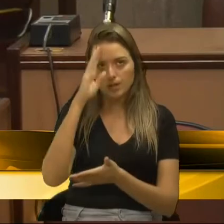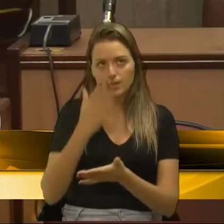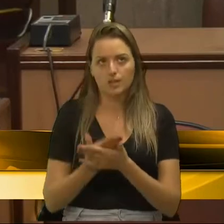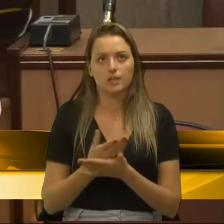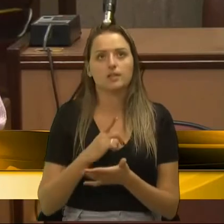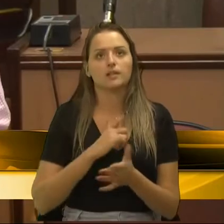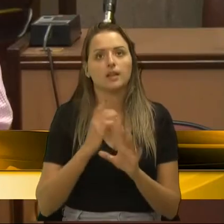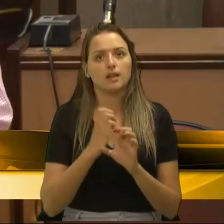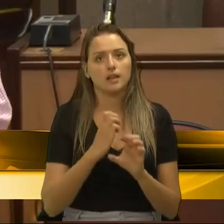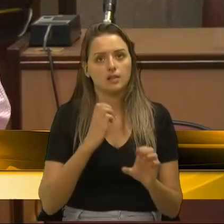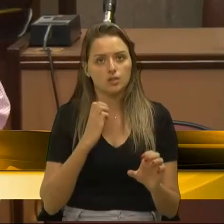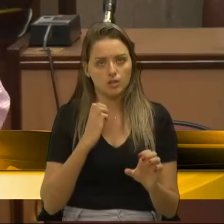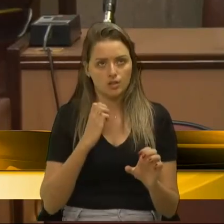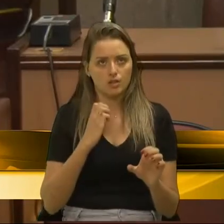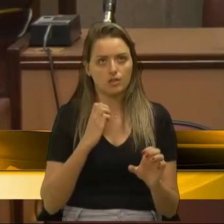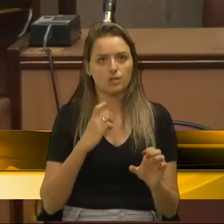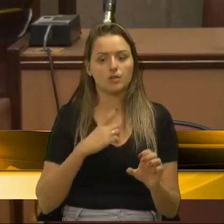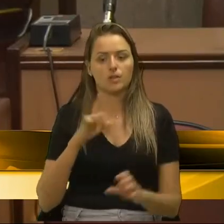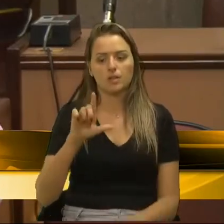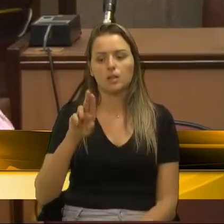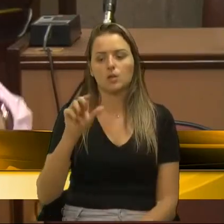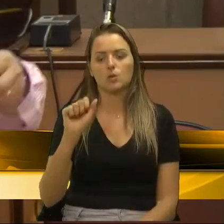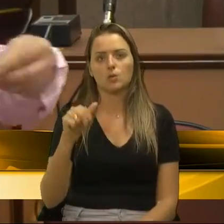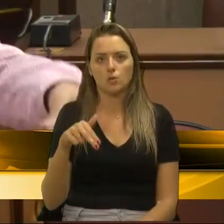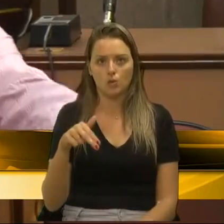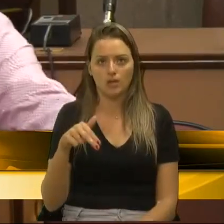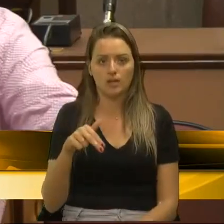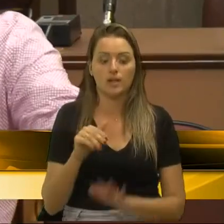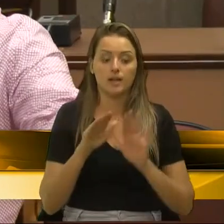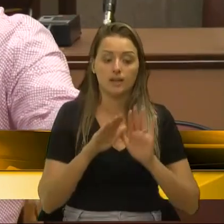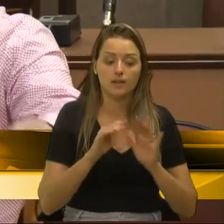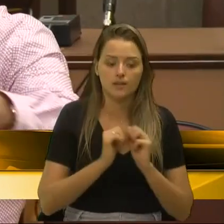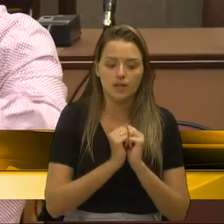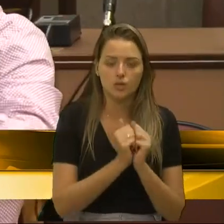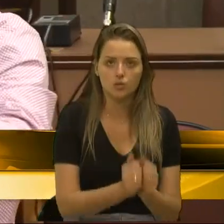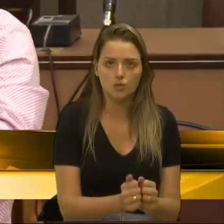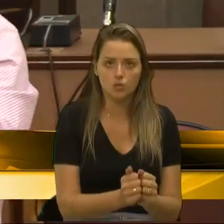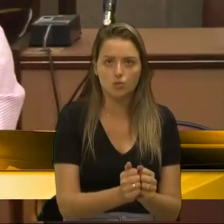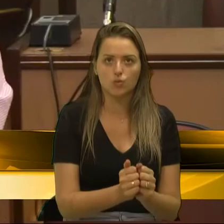um engenheiro, Luan, que fica junto